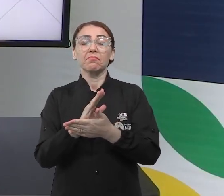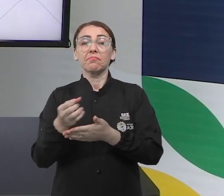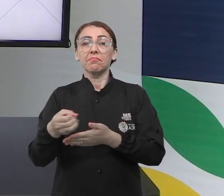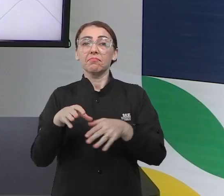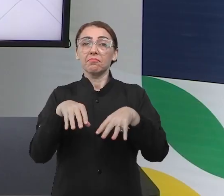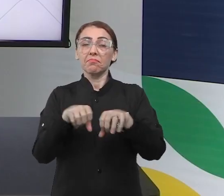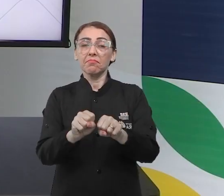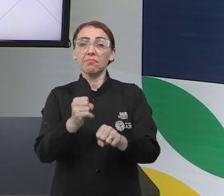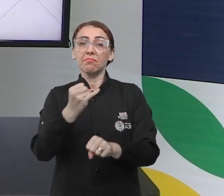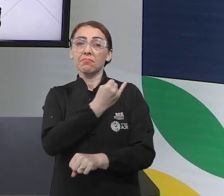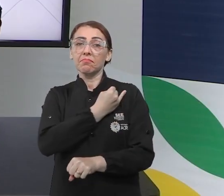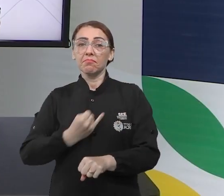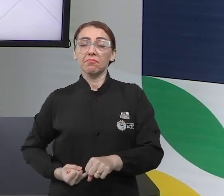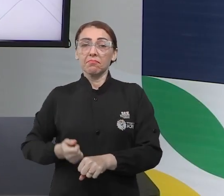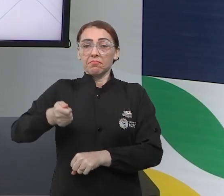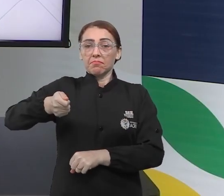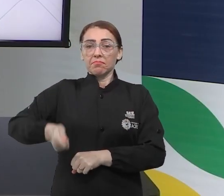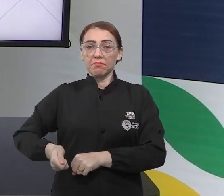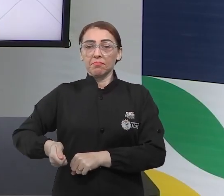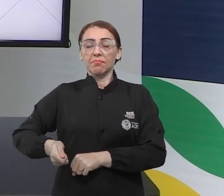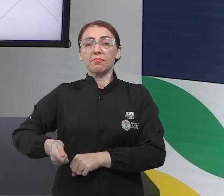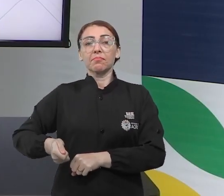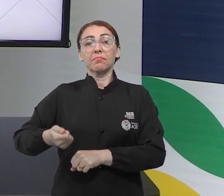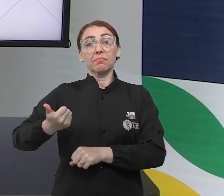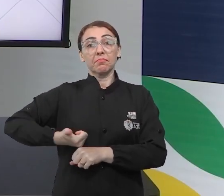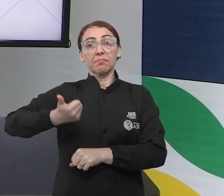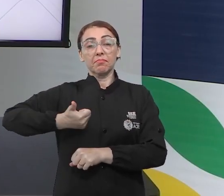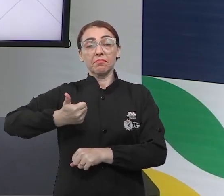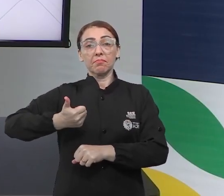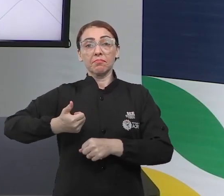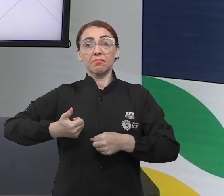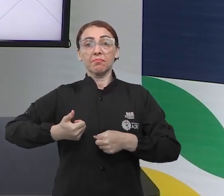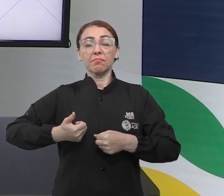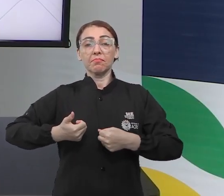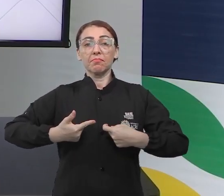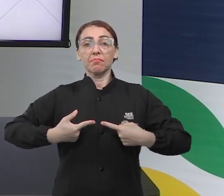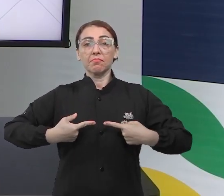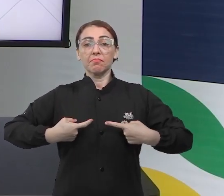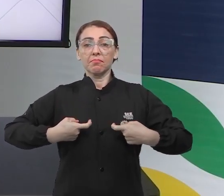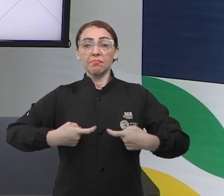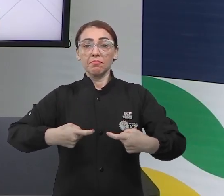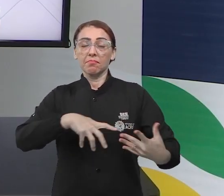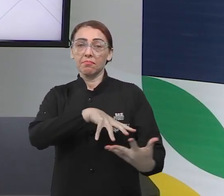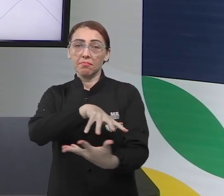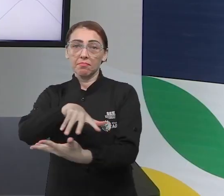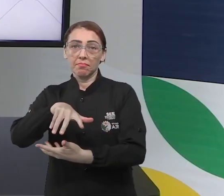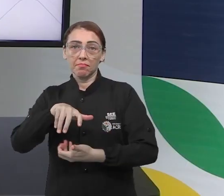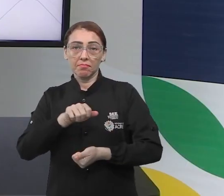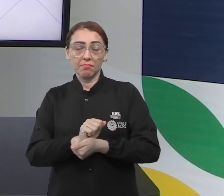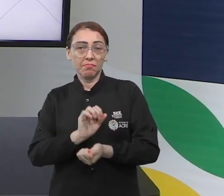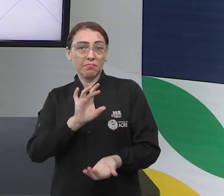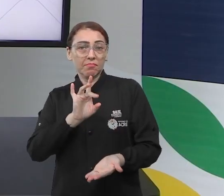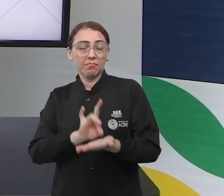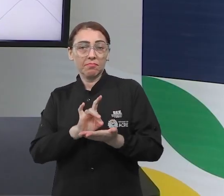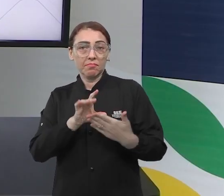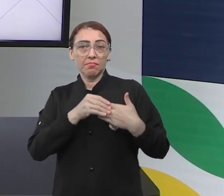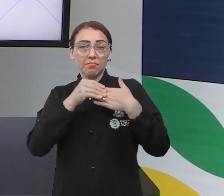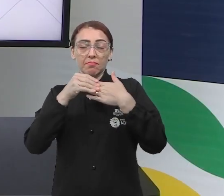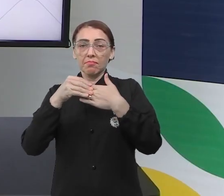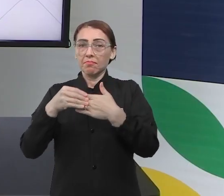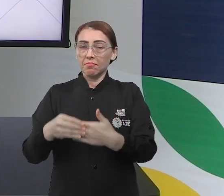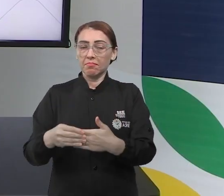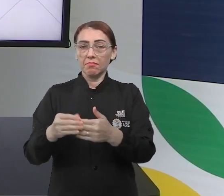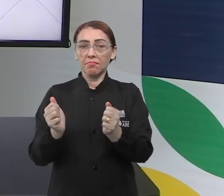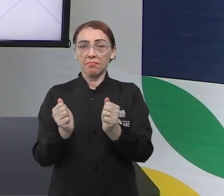neocolonialismo, o imperialismo, que vai gerar aí a Primeira Guerra Mundial. Então isso aqui, na verdade, vai trazer